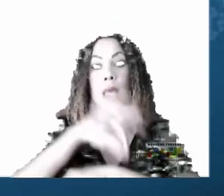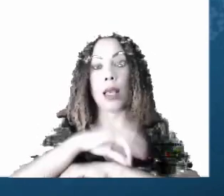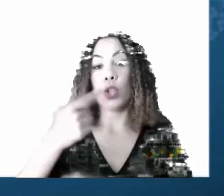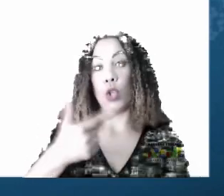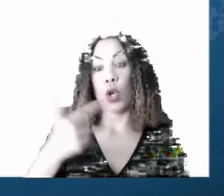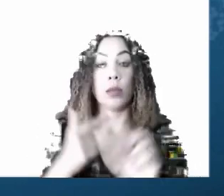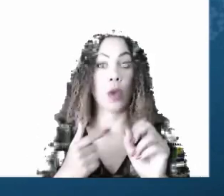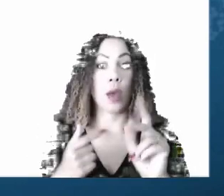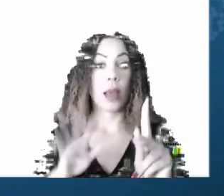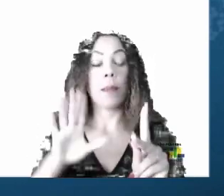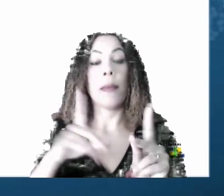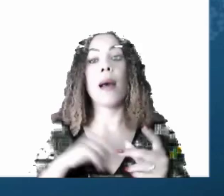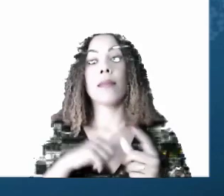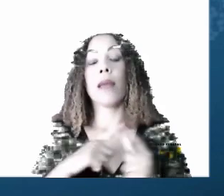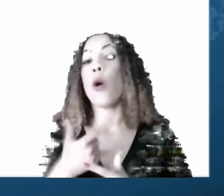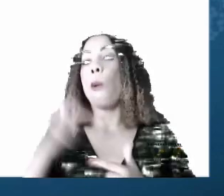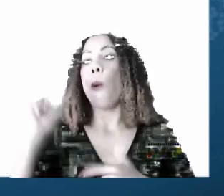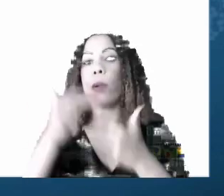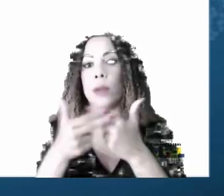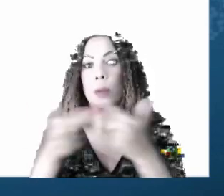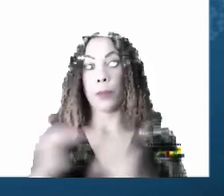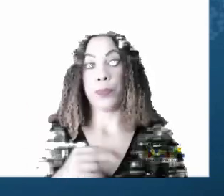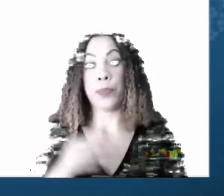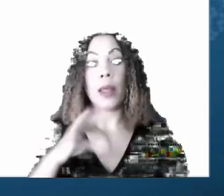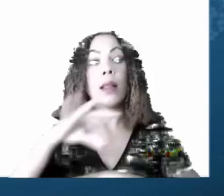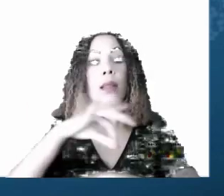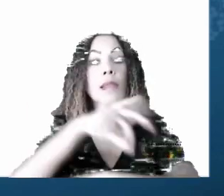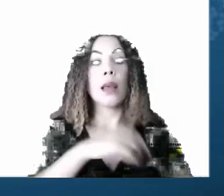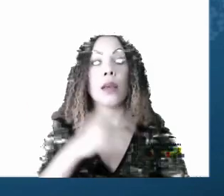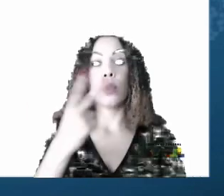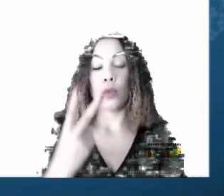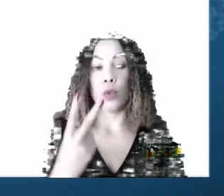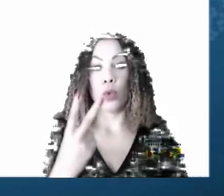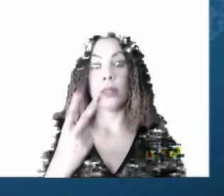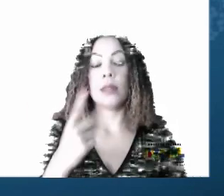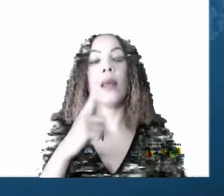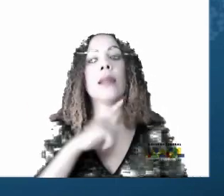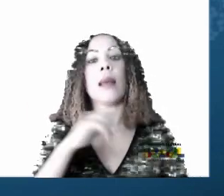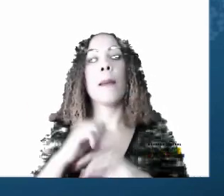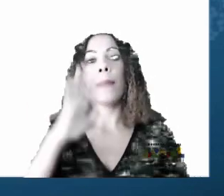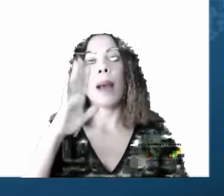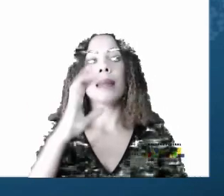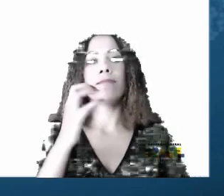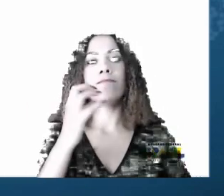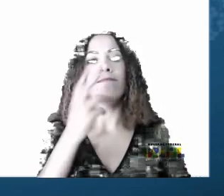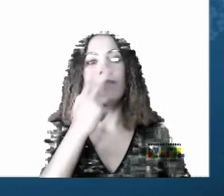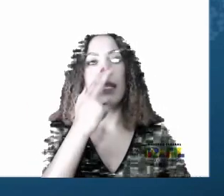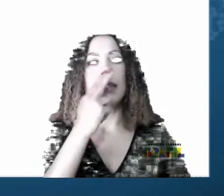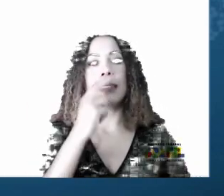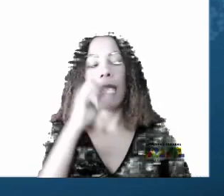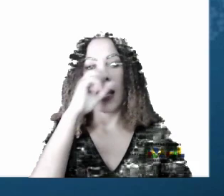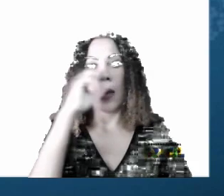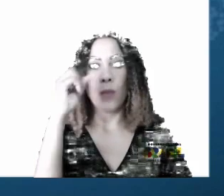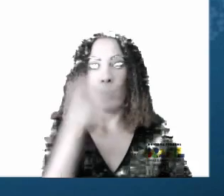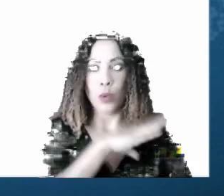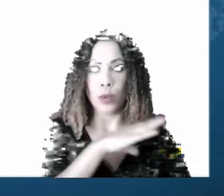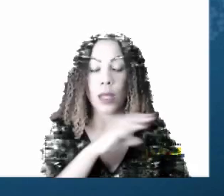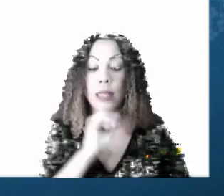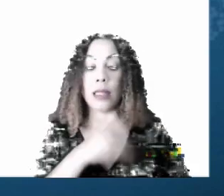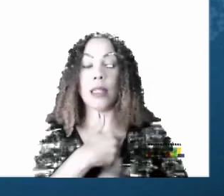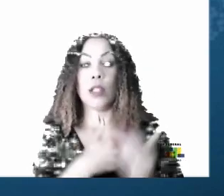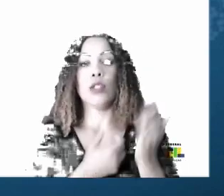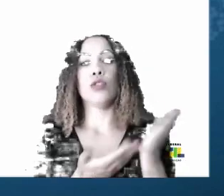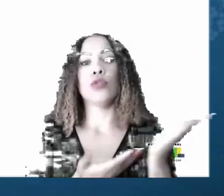fatores. O dengue 2 ele tende a ser mais agressivo nas faixas etárias mais jovens, e quando houve a virada,